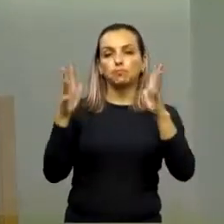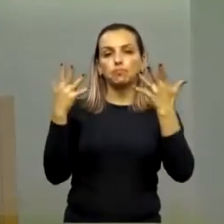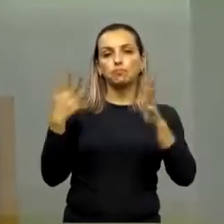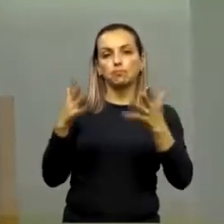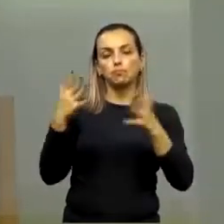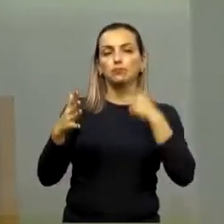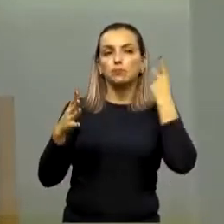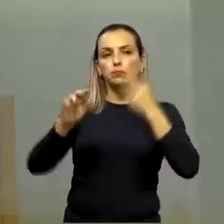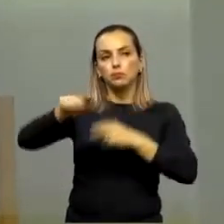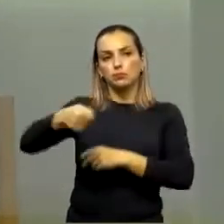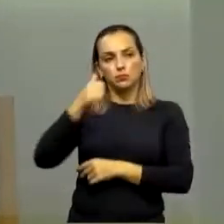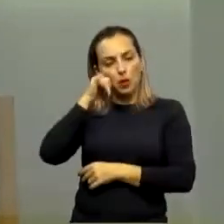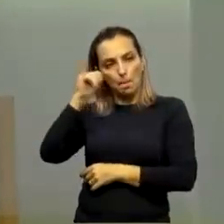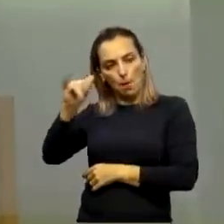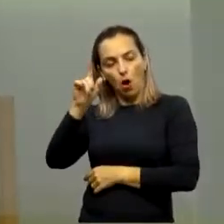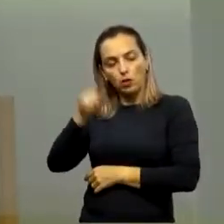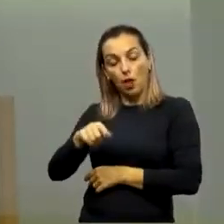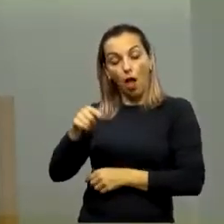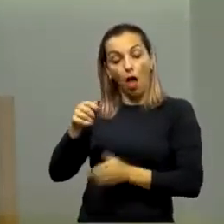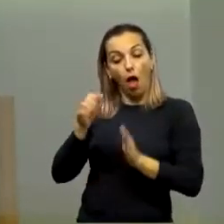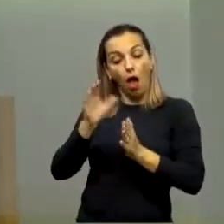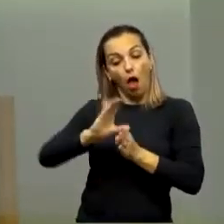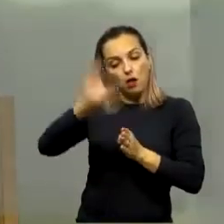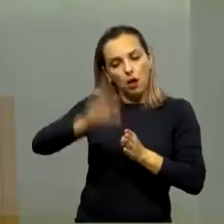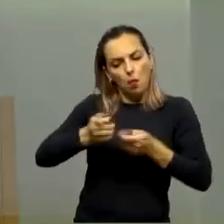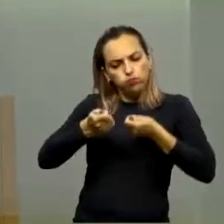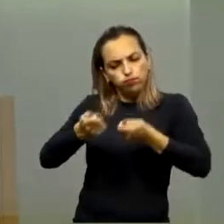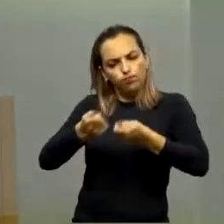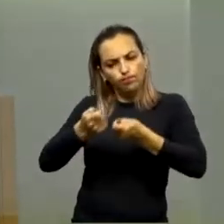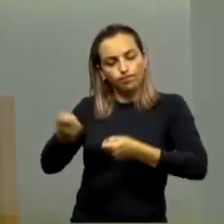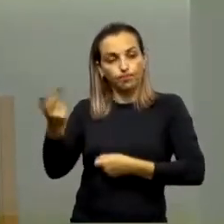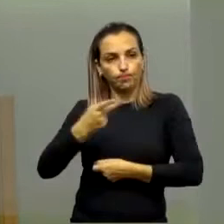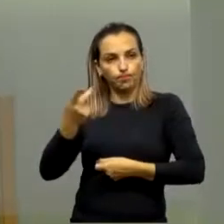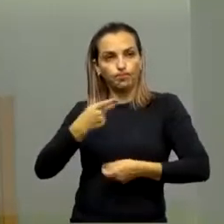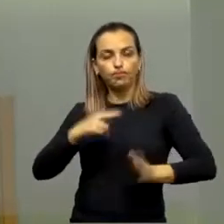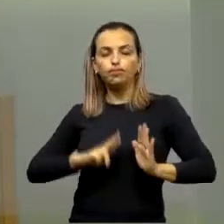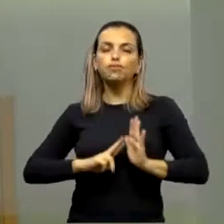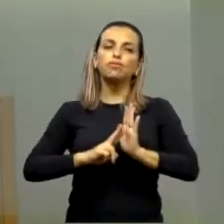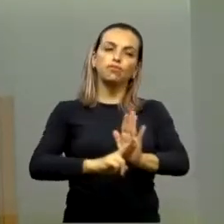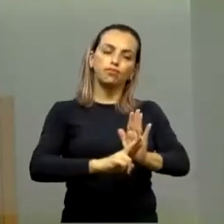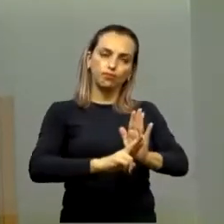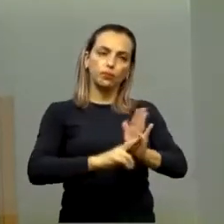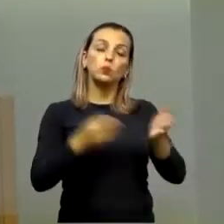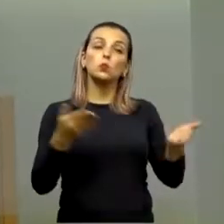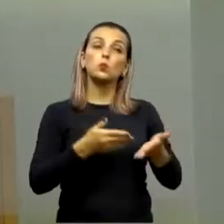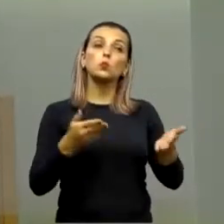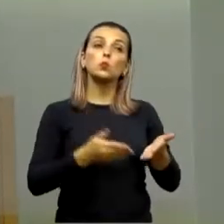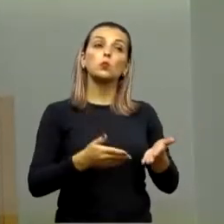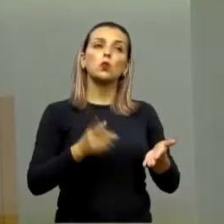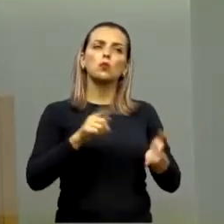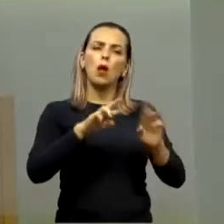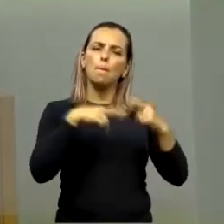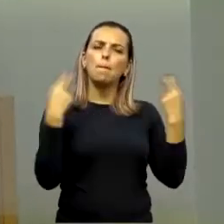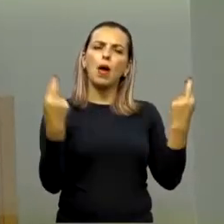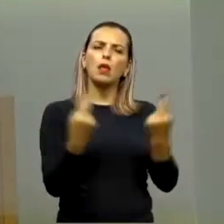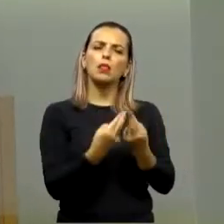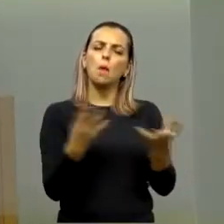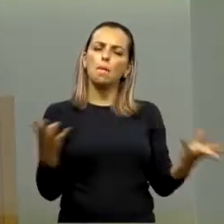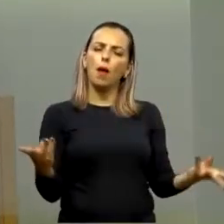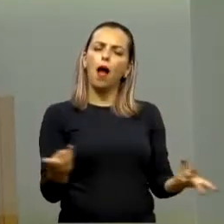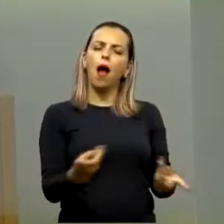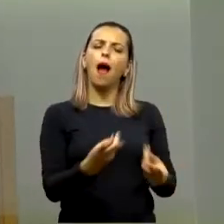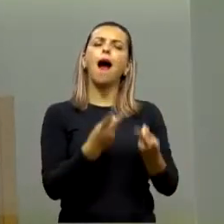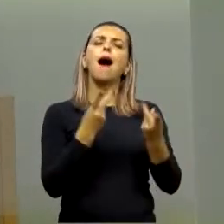presidente que essa casa provocou participamos e o senhor representando essa casa hoje que bela reunião o presidente